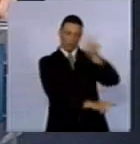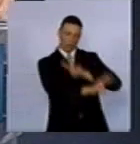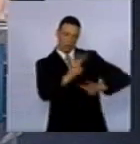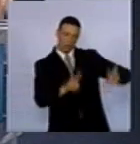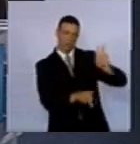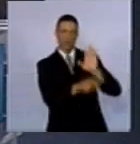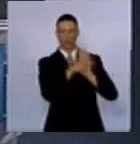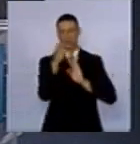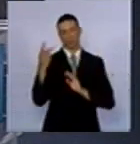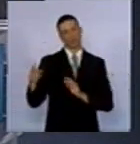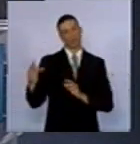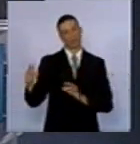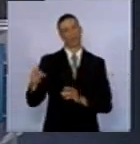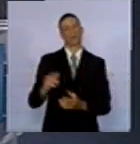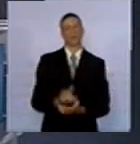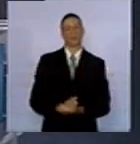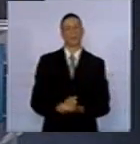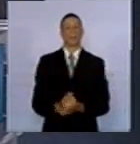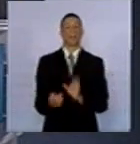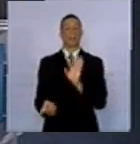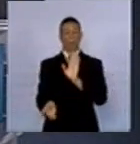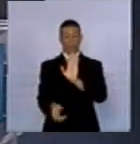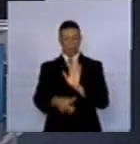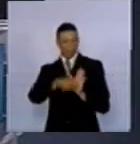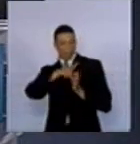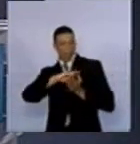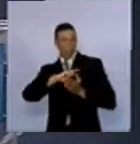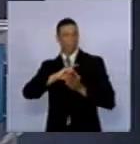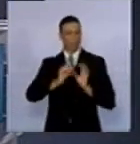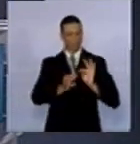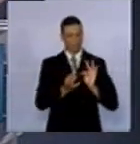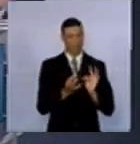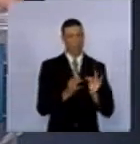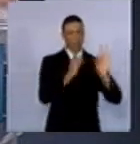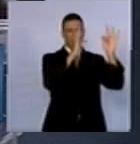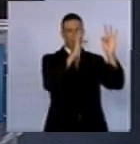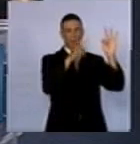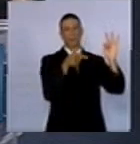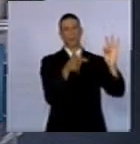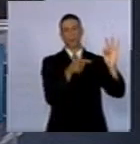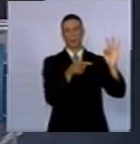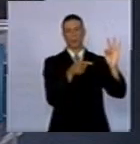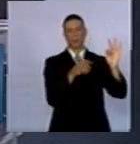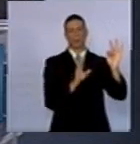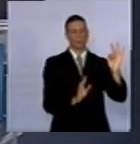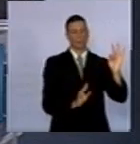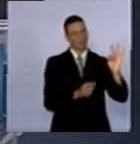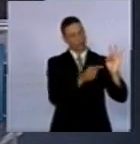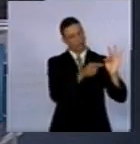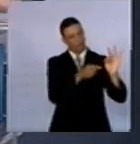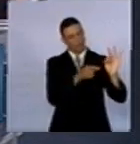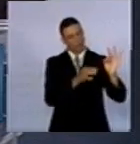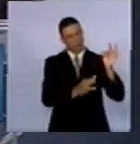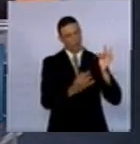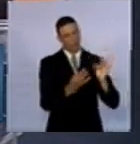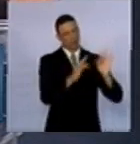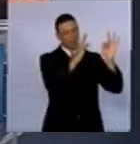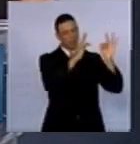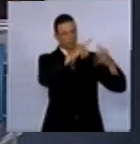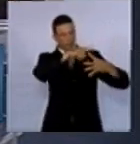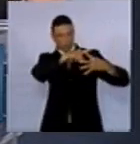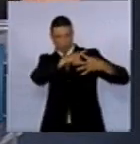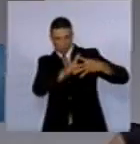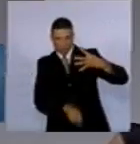de acesso condicionado voltando à questão das tecnologias Essas são hoje ainda existente algo as quatro